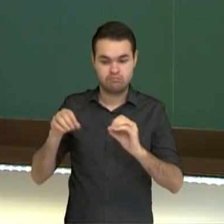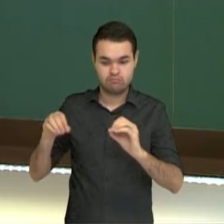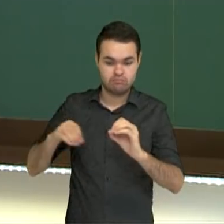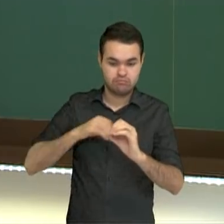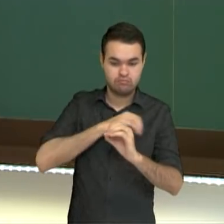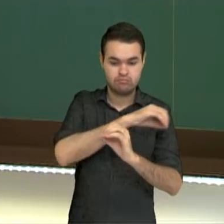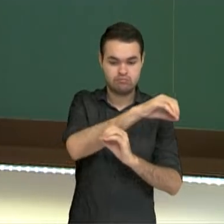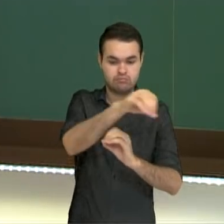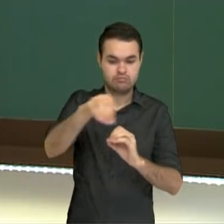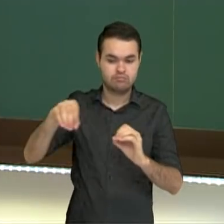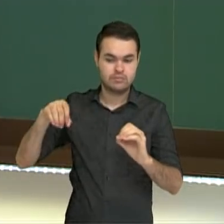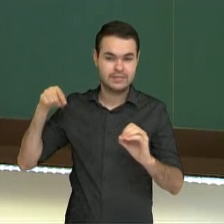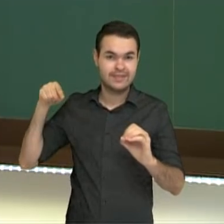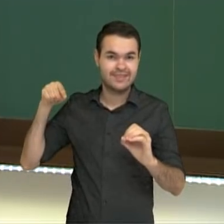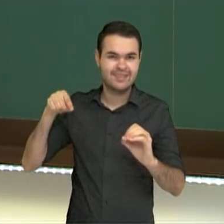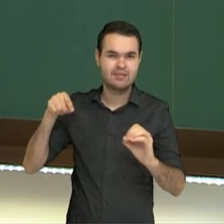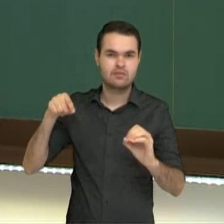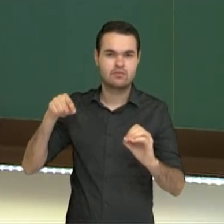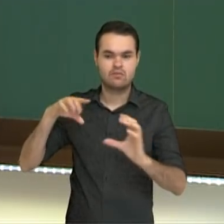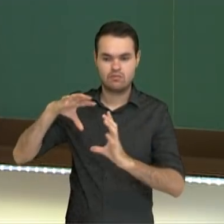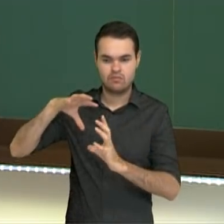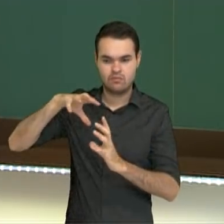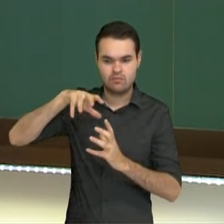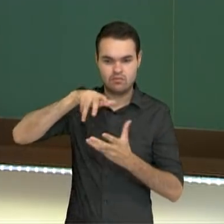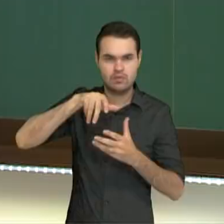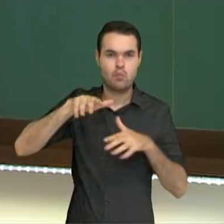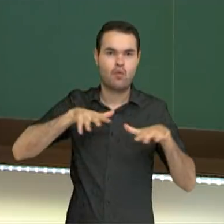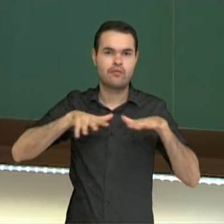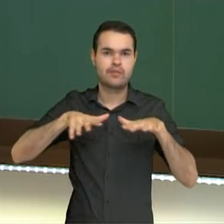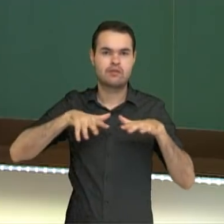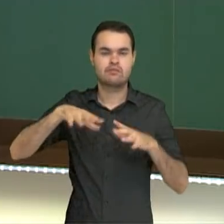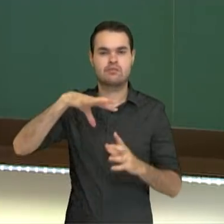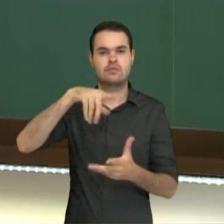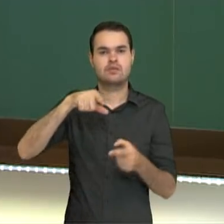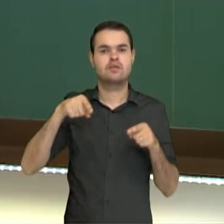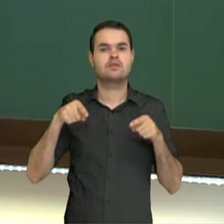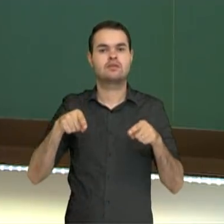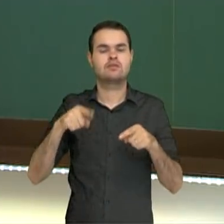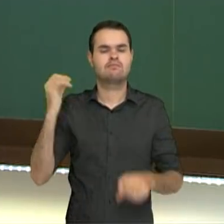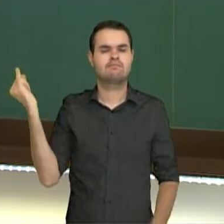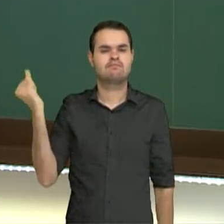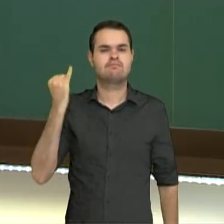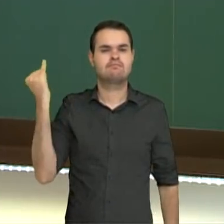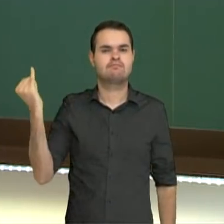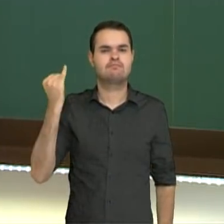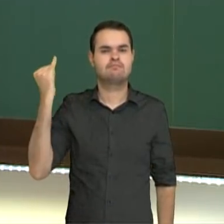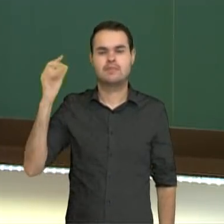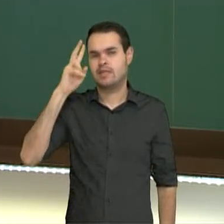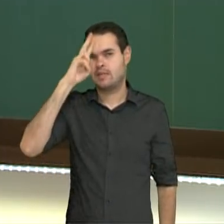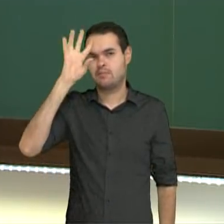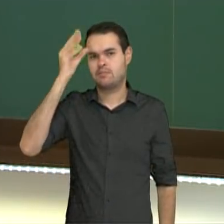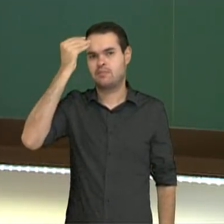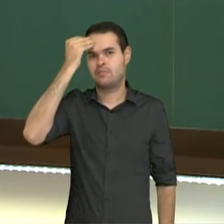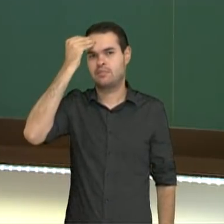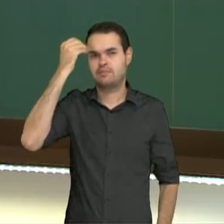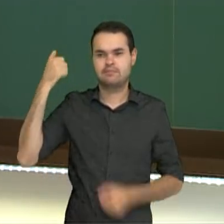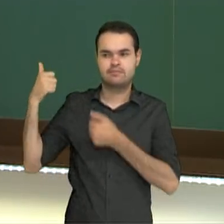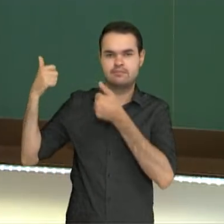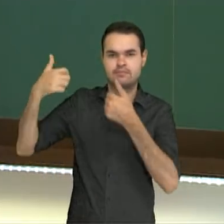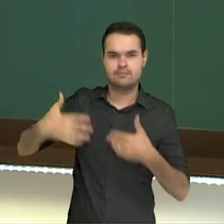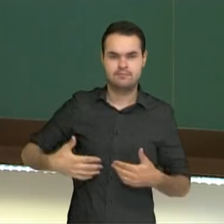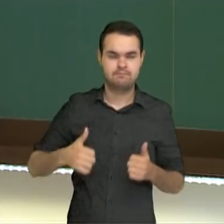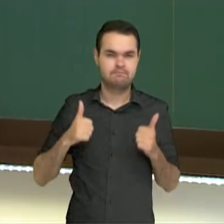resultantes, ou seja, são consequências desses movimentos da Terra. Importantíssimo a gente relembrar essas questões